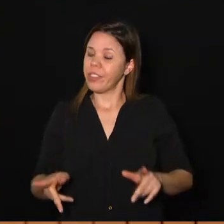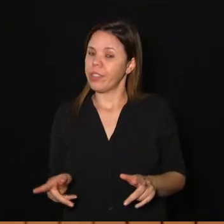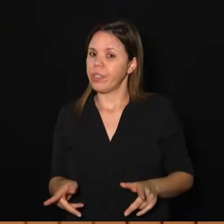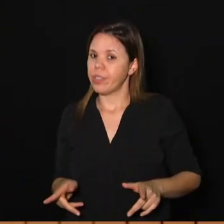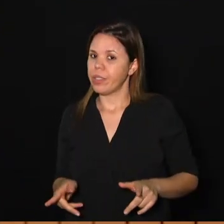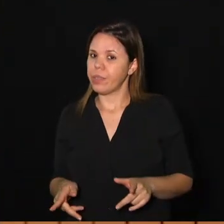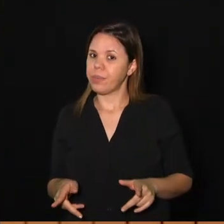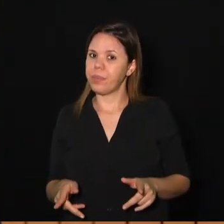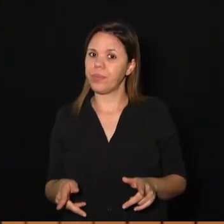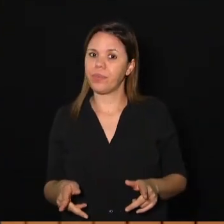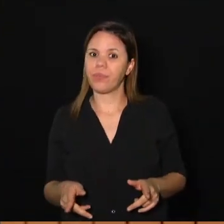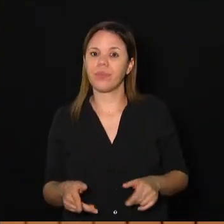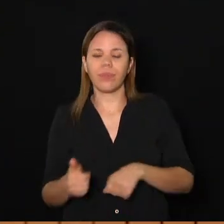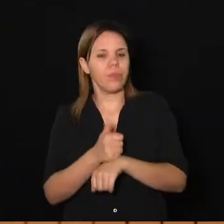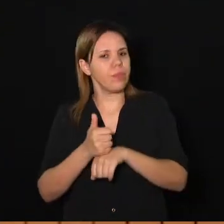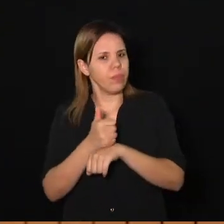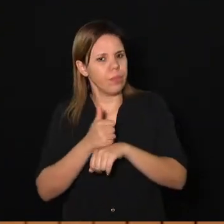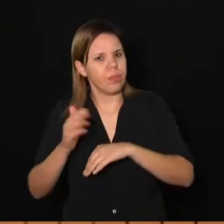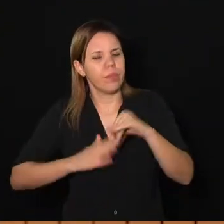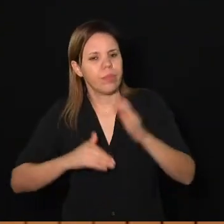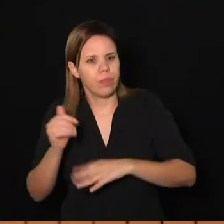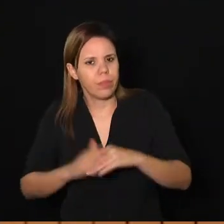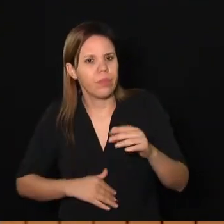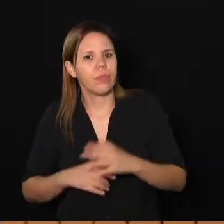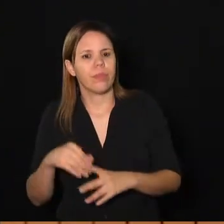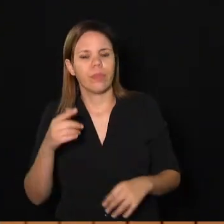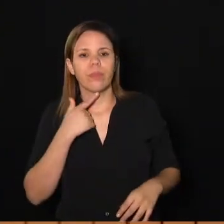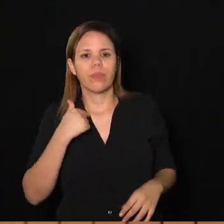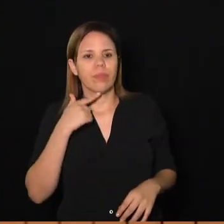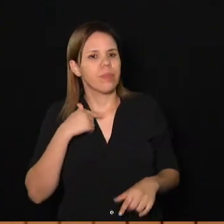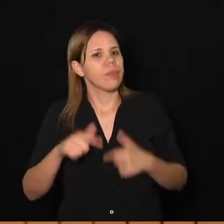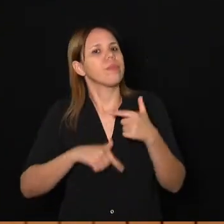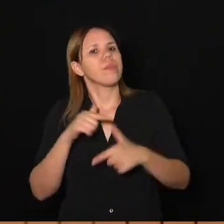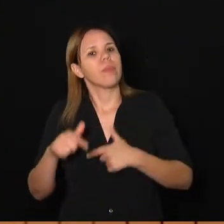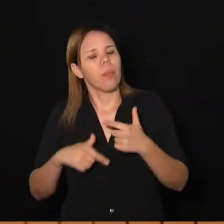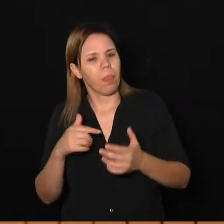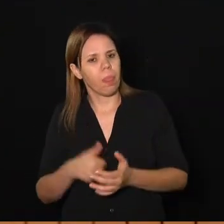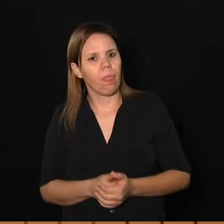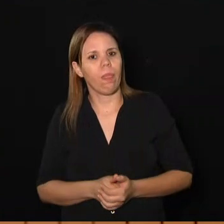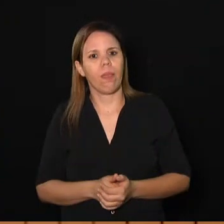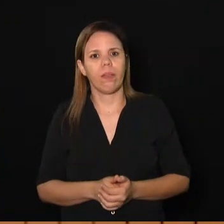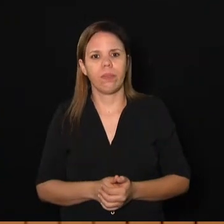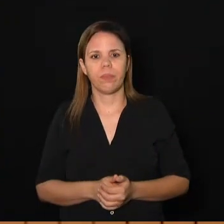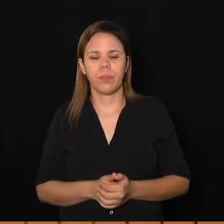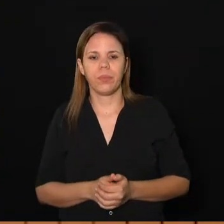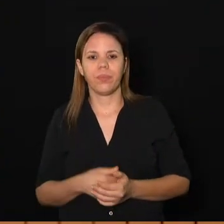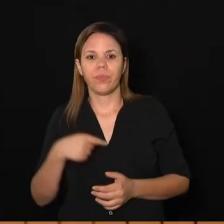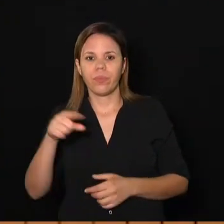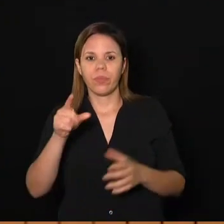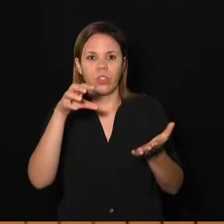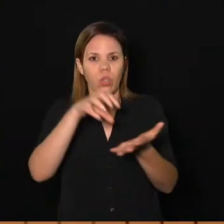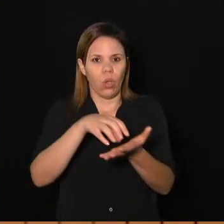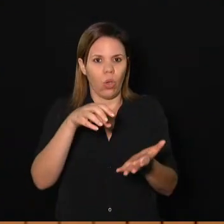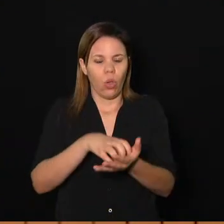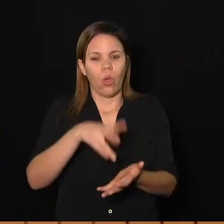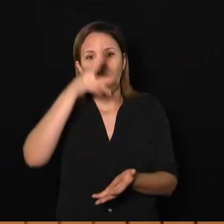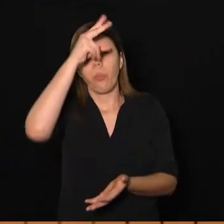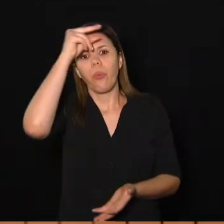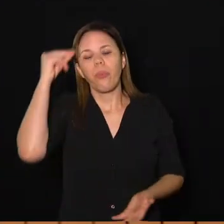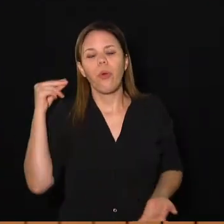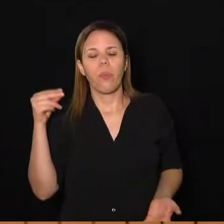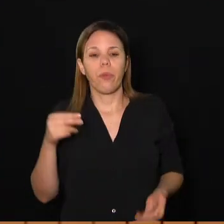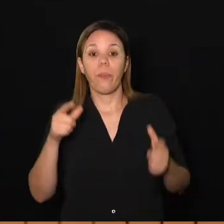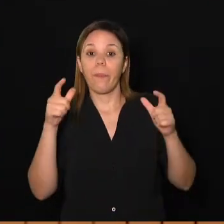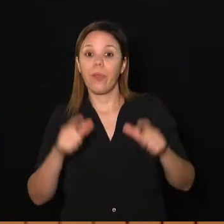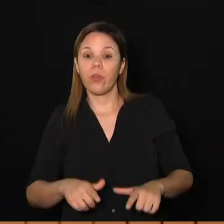o que? o profissional que deseja trabalhar vai até o órgão público até a municipalidade e fala olha o meu